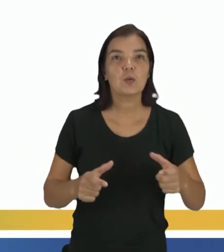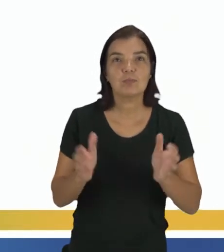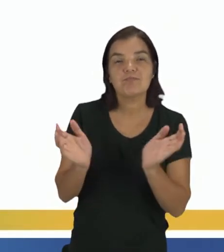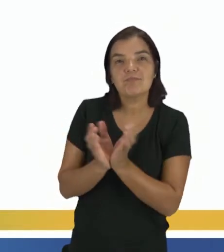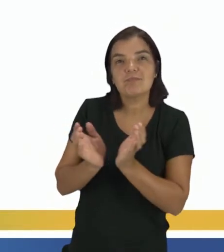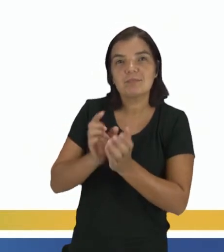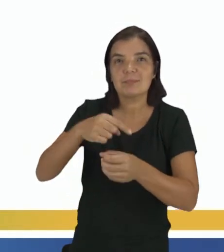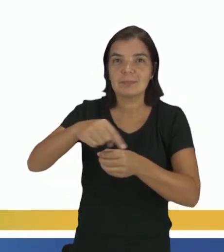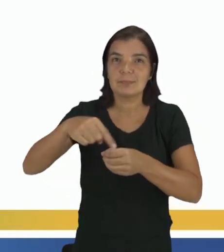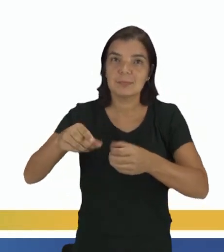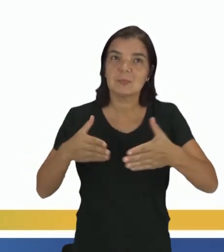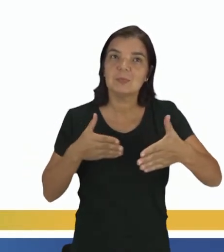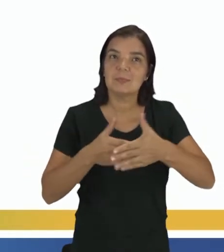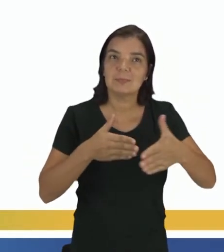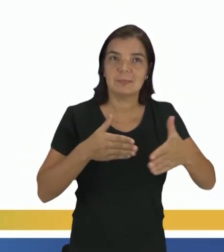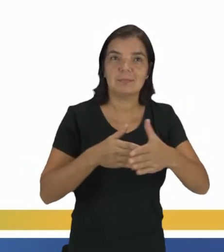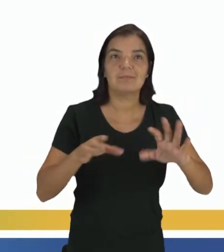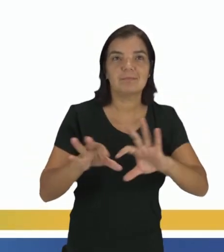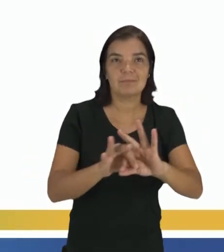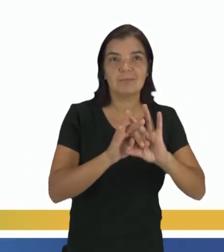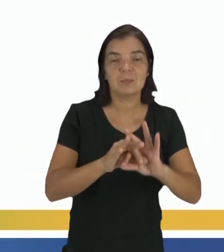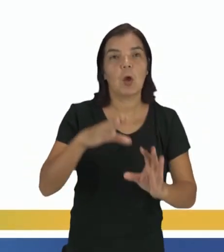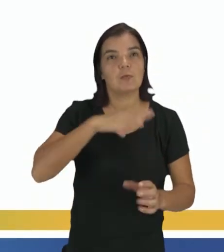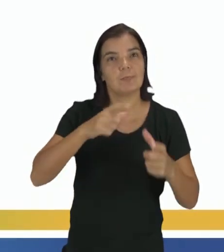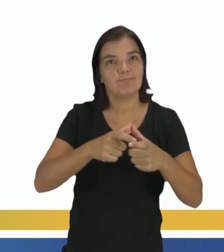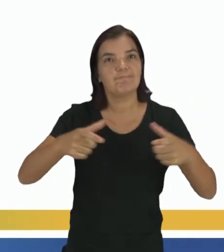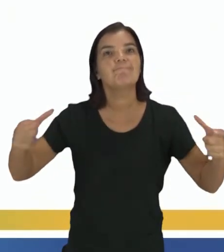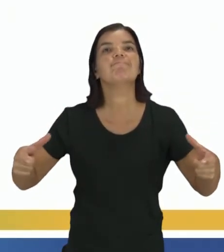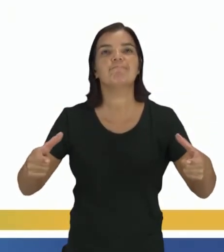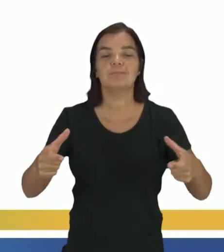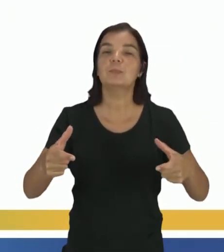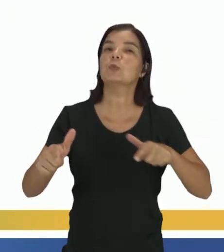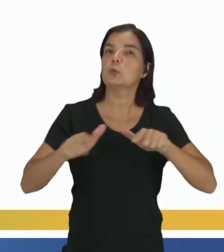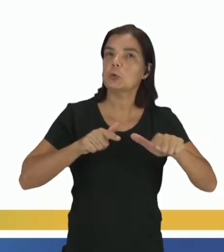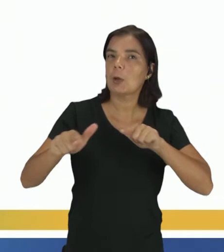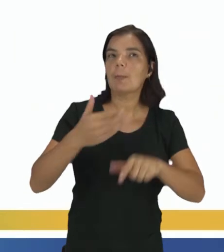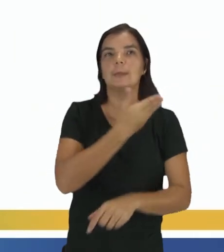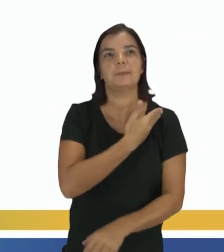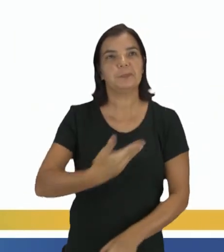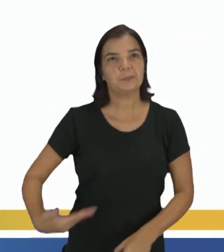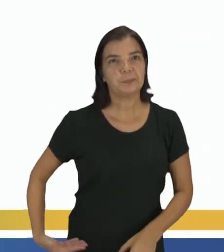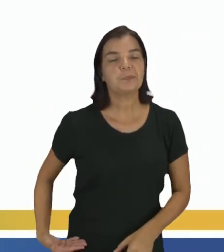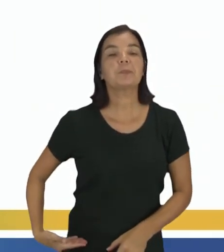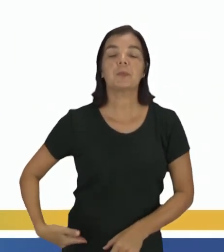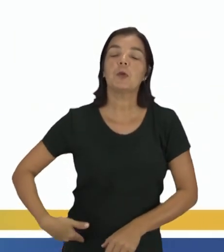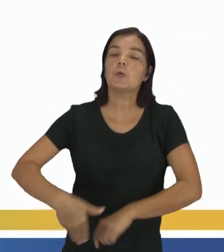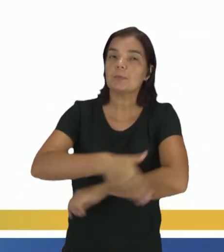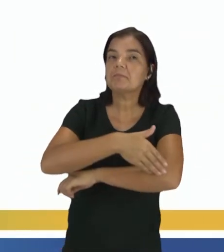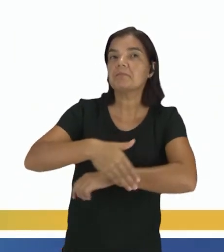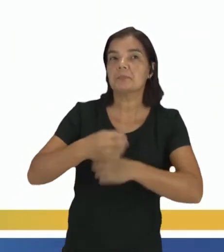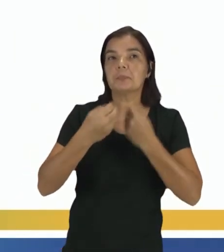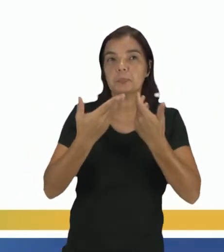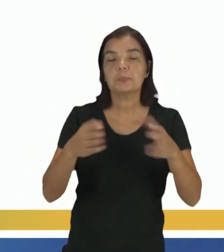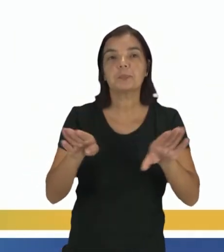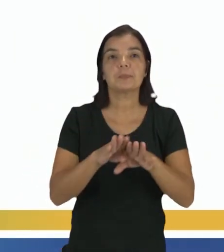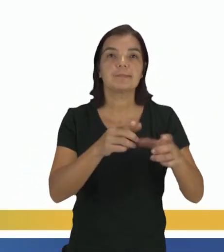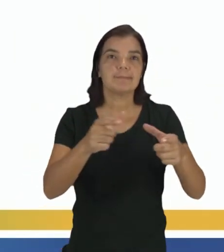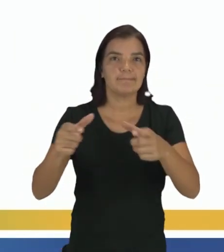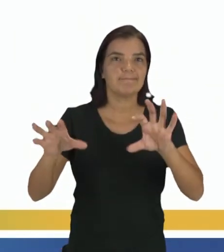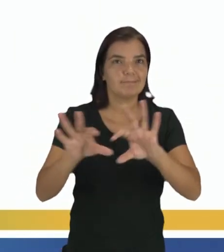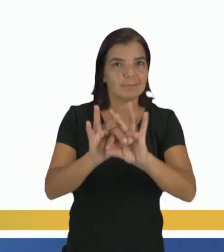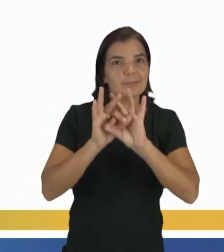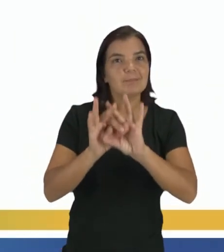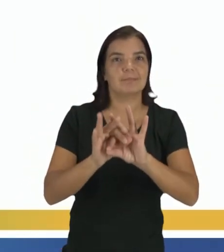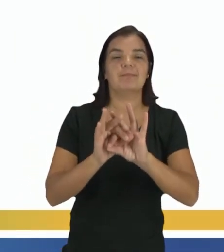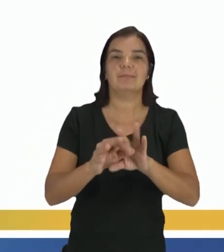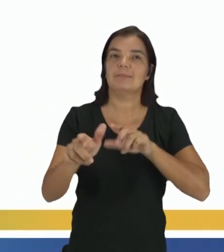de municípios limítrofes integrados a uma metrópole, com serviços públicos e de infraestrutura comuns. Então são regiões que elas se conectam,